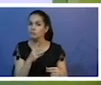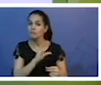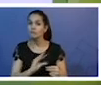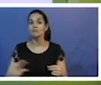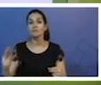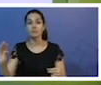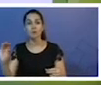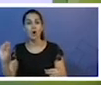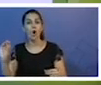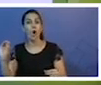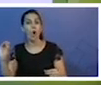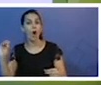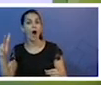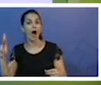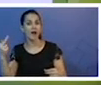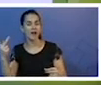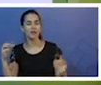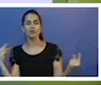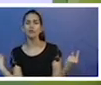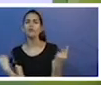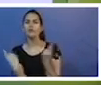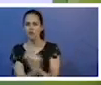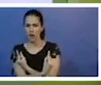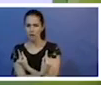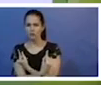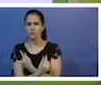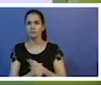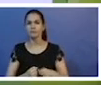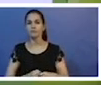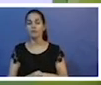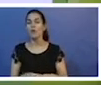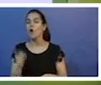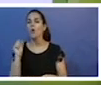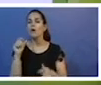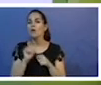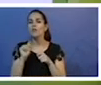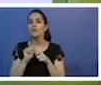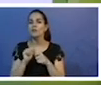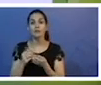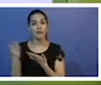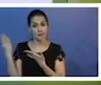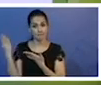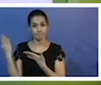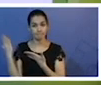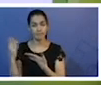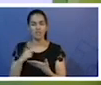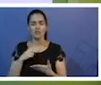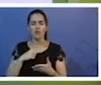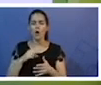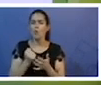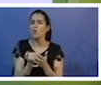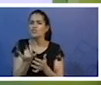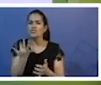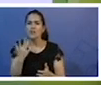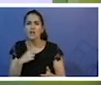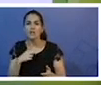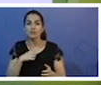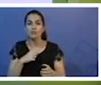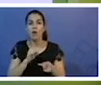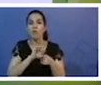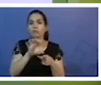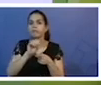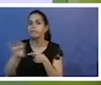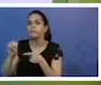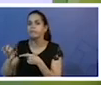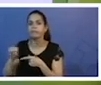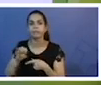para o OH. A gente inverte os valores. O que a gente vai ter que fazer nesse caso? Como as quantidades de hidrogênio liberado e